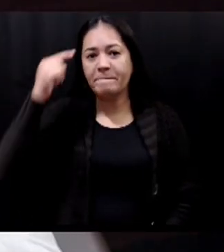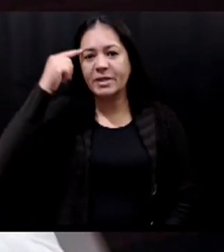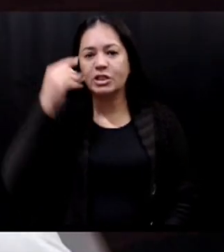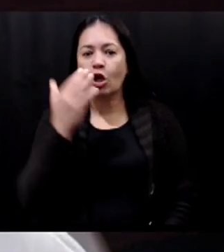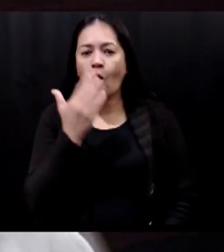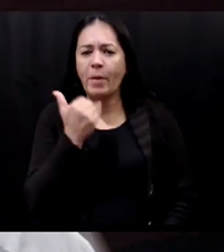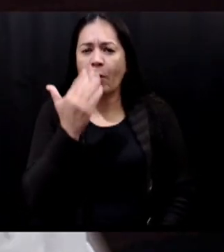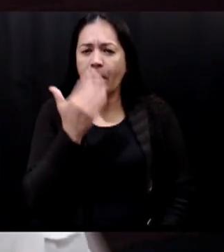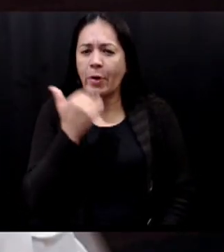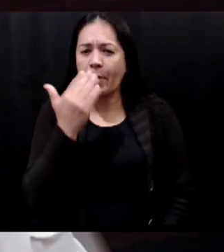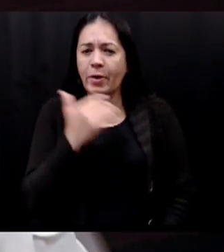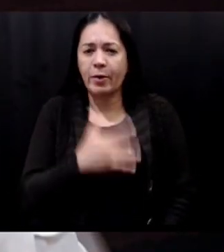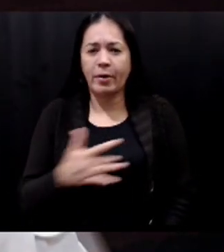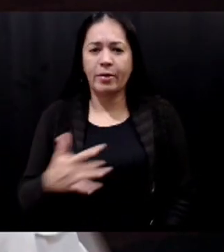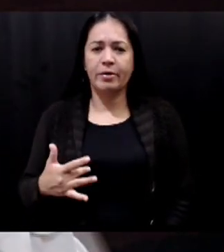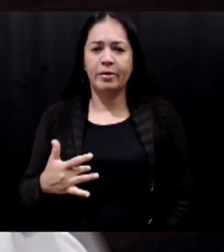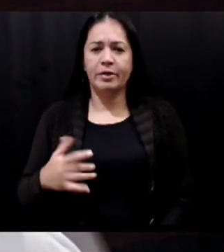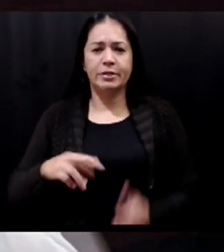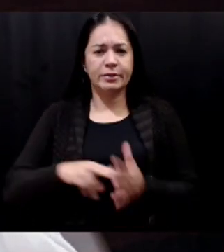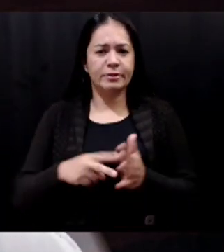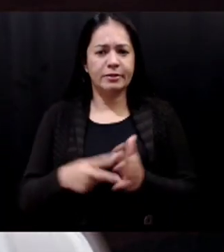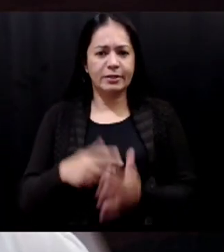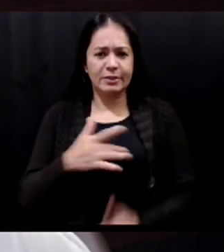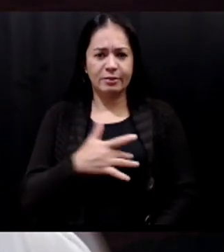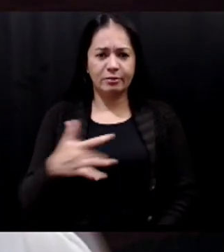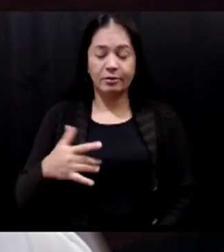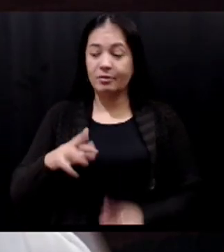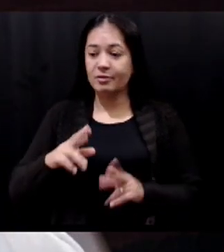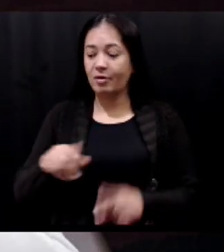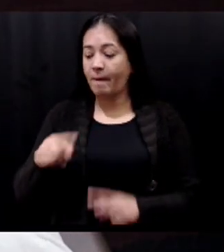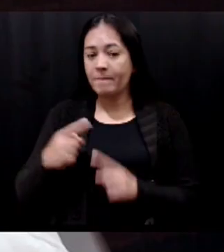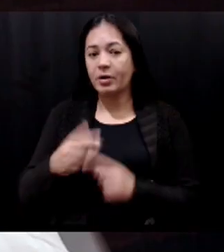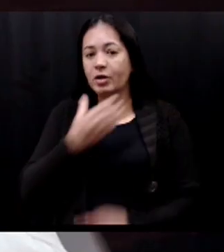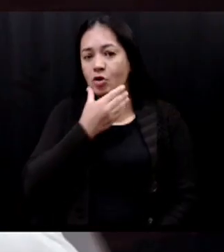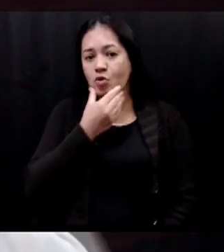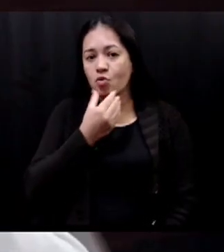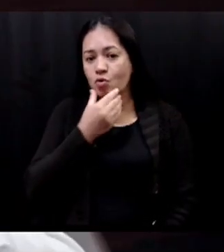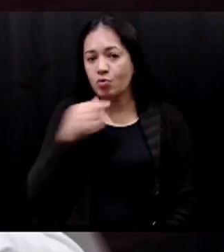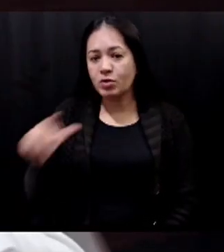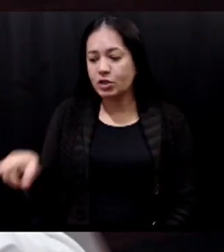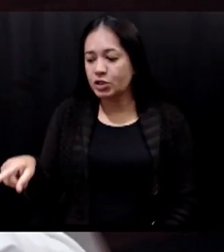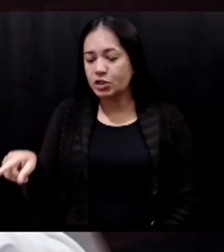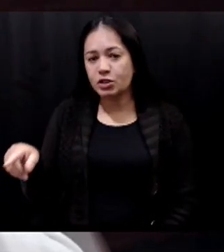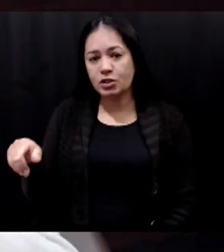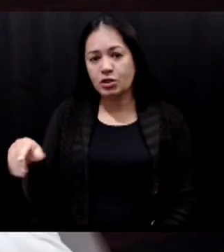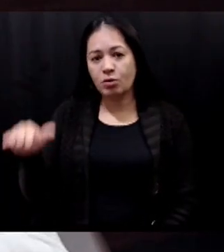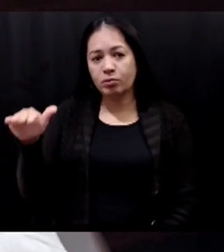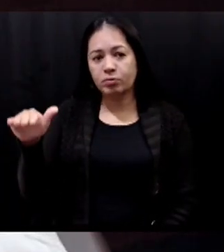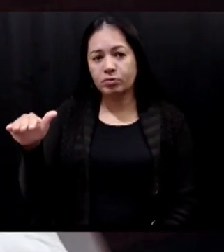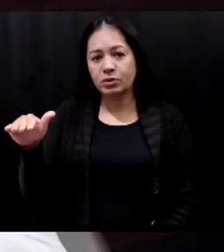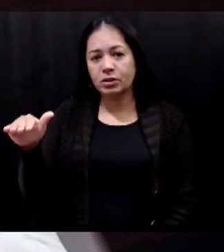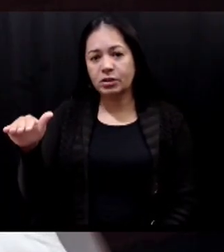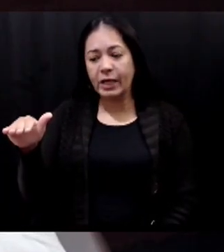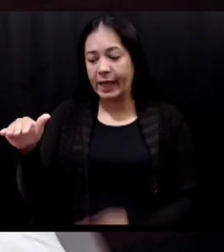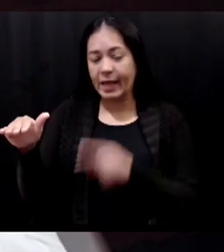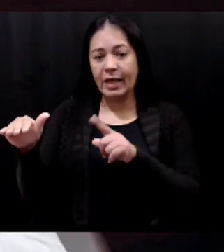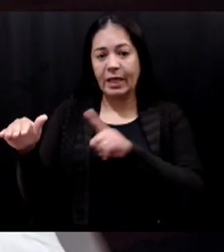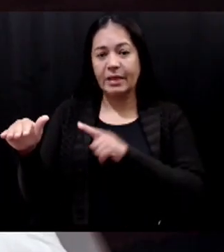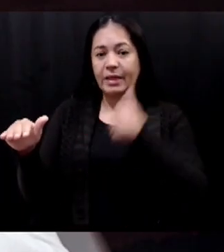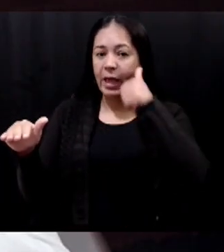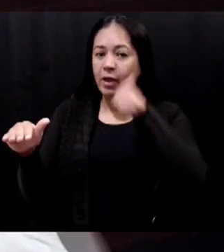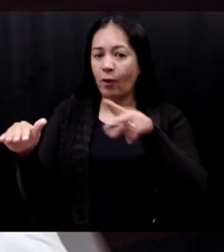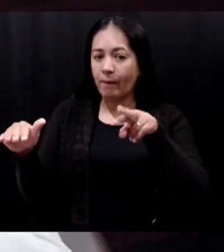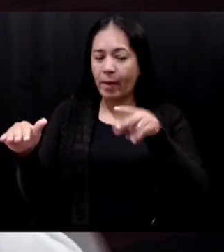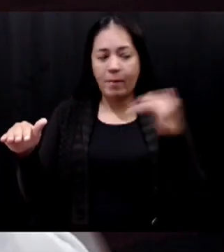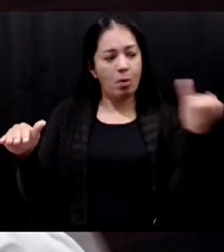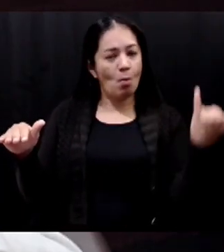saudável. Ao mesmo tempo, aquele menininho tem uma irmãzinha, né, que já é mais magrinha, né, e aí a gente fala, nossa,